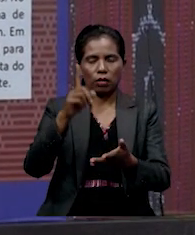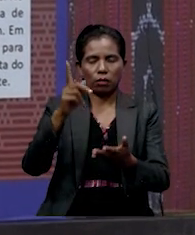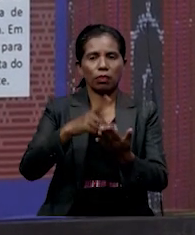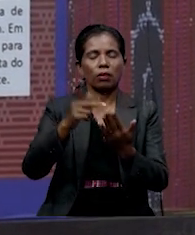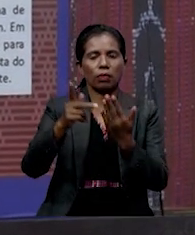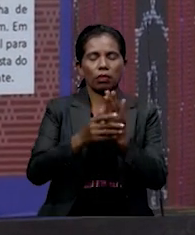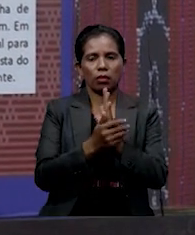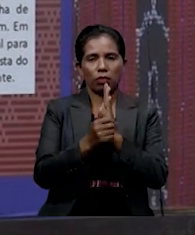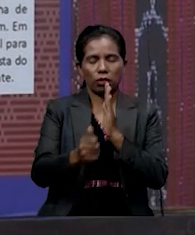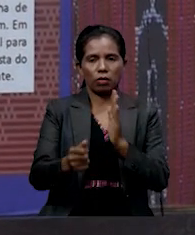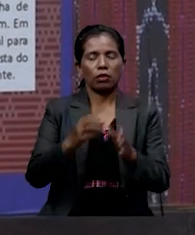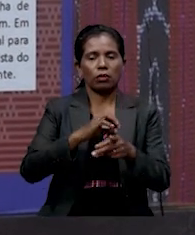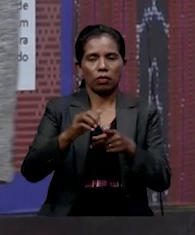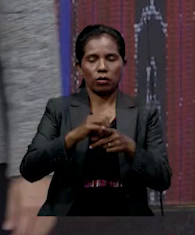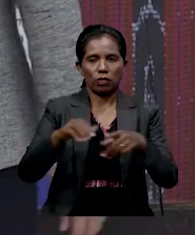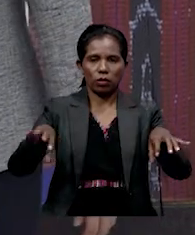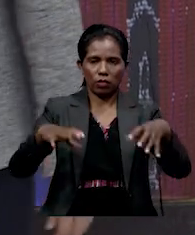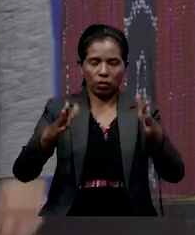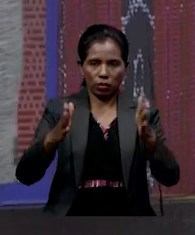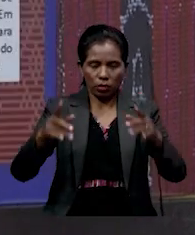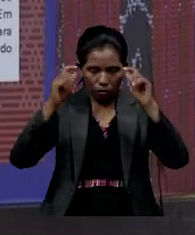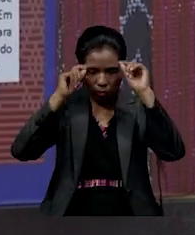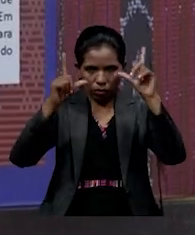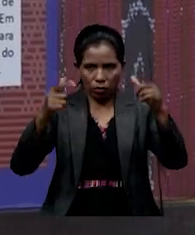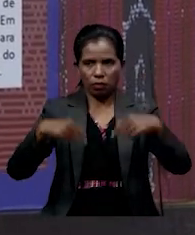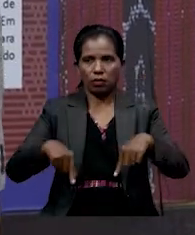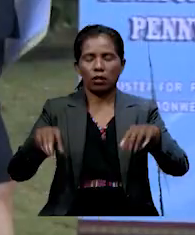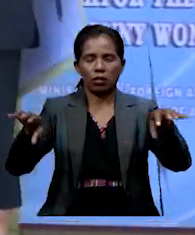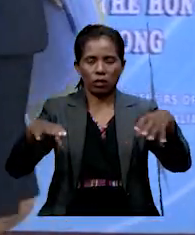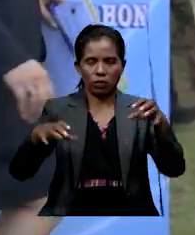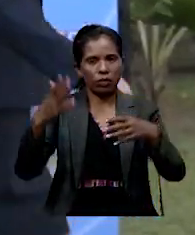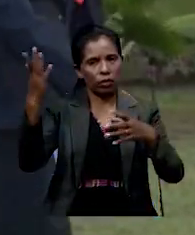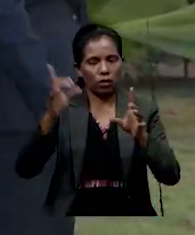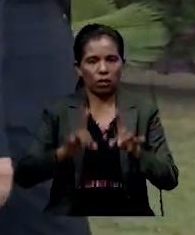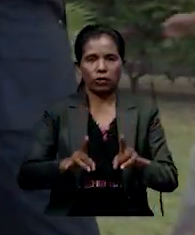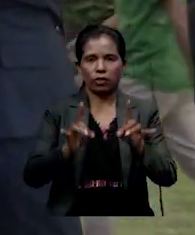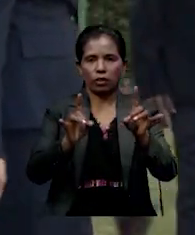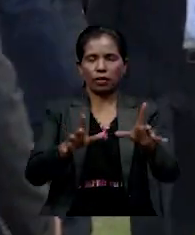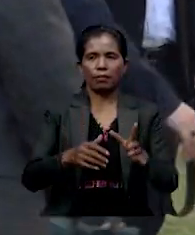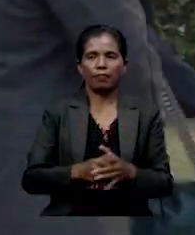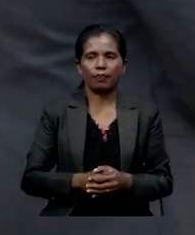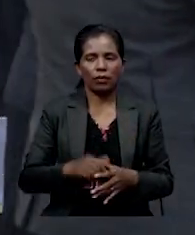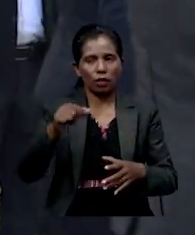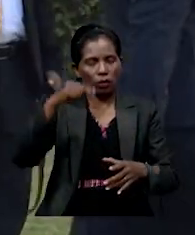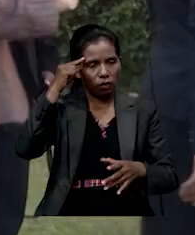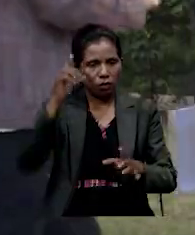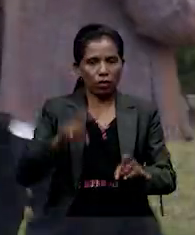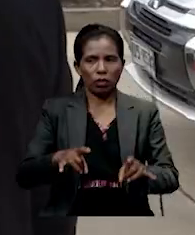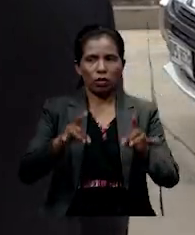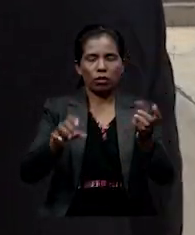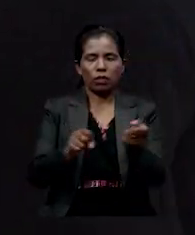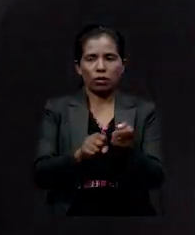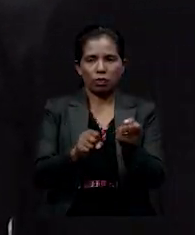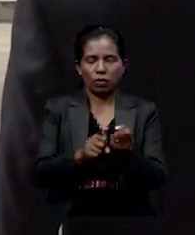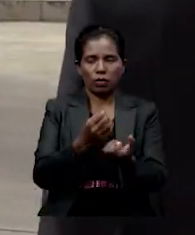Capacitação ca Formação ba Trabalhador Timor-Leste Moloch ba Serviço e Austrália. Antes, né, Governu Austrália Mos apoia milhão